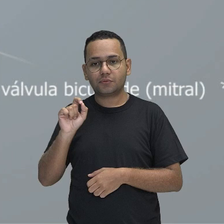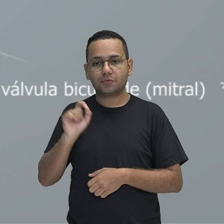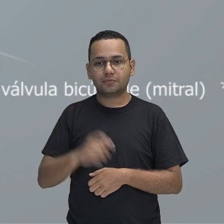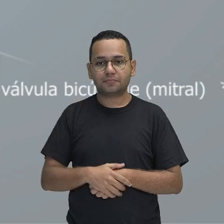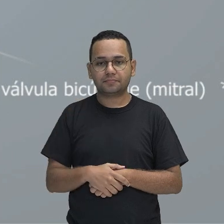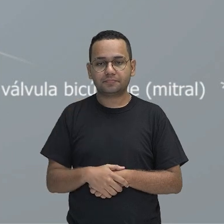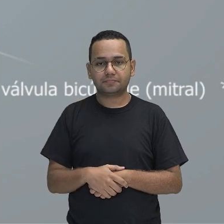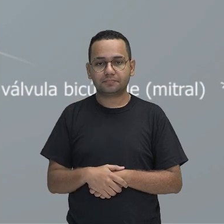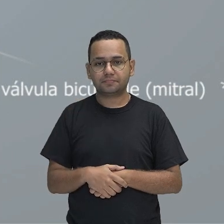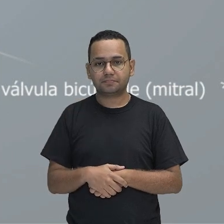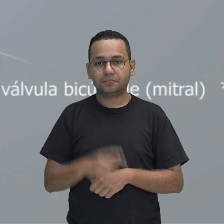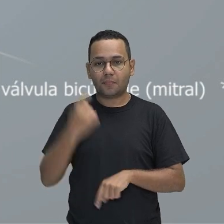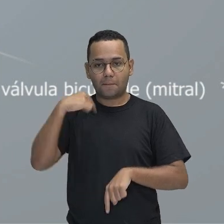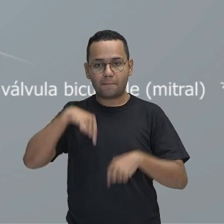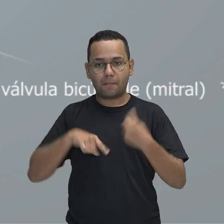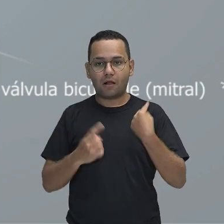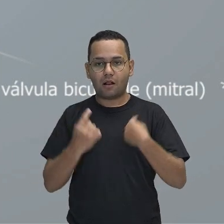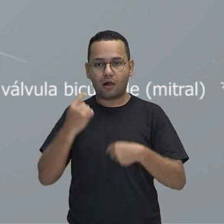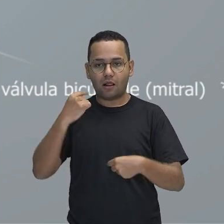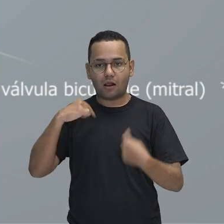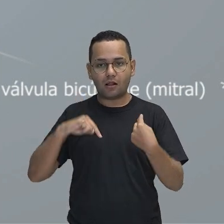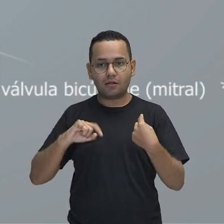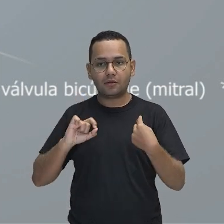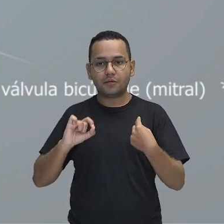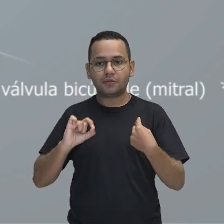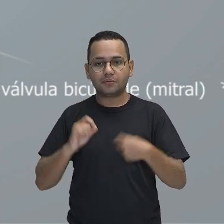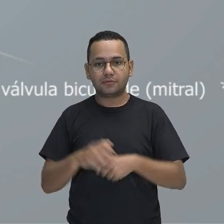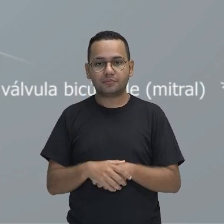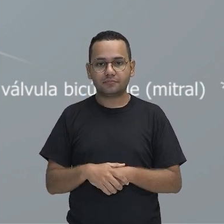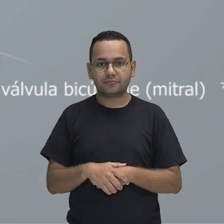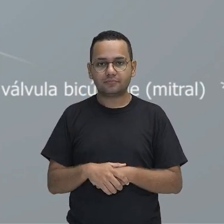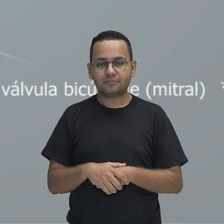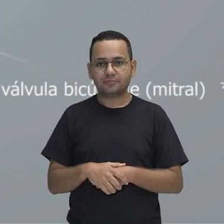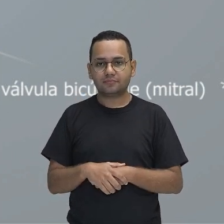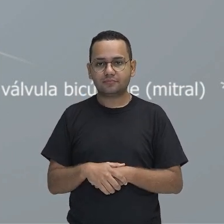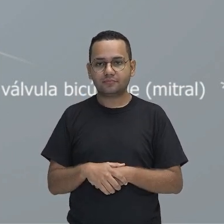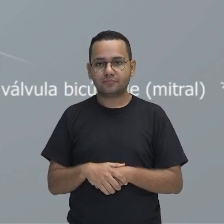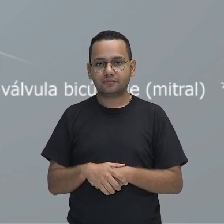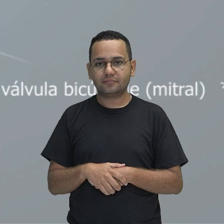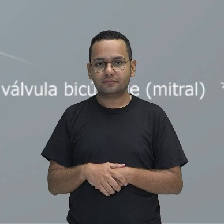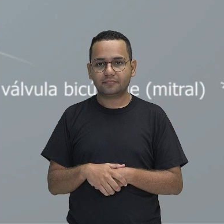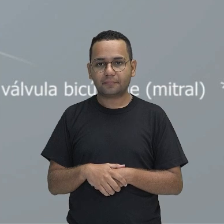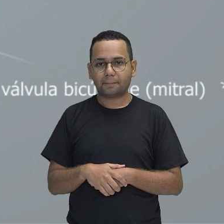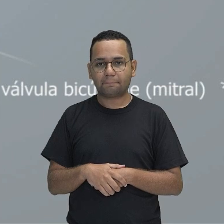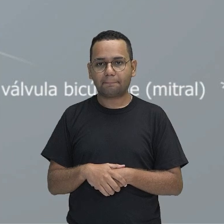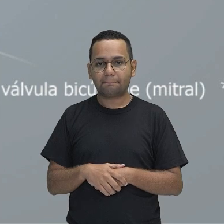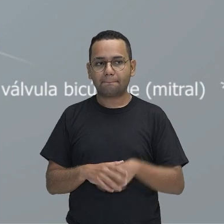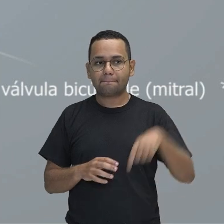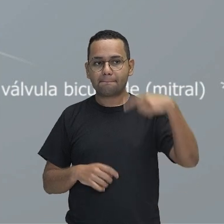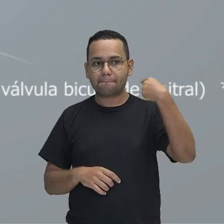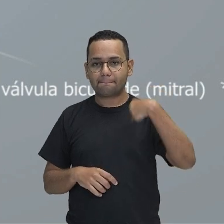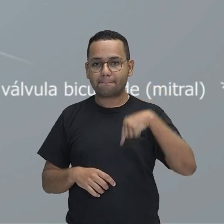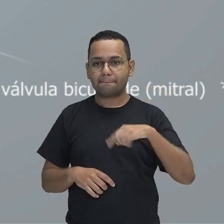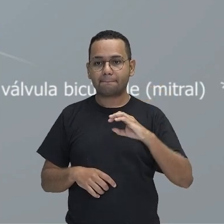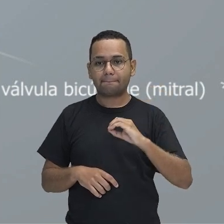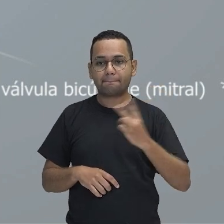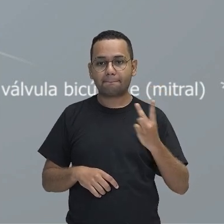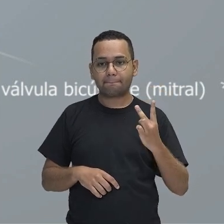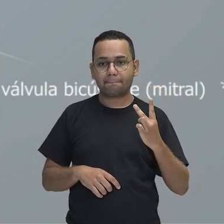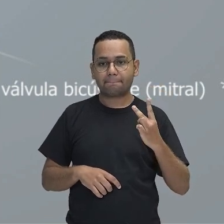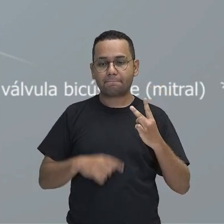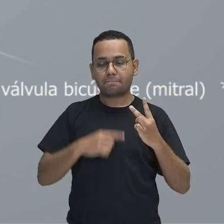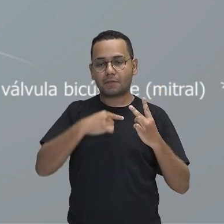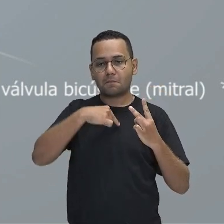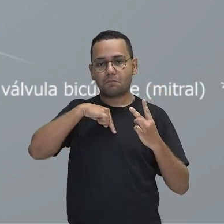a artéria pulmonar recebe sangue rico em CO2 e as veias